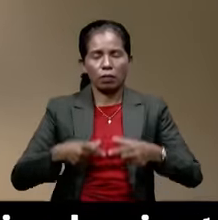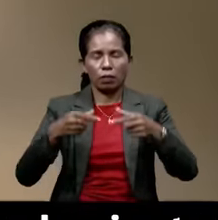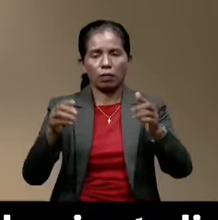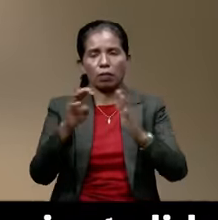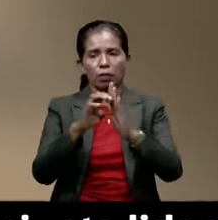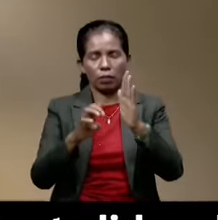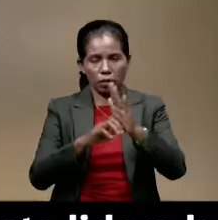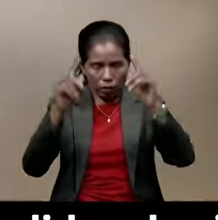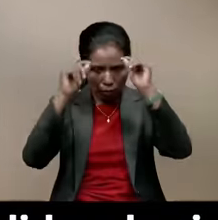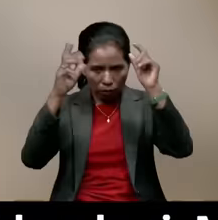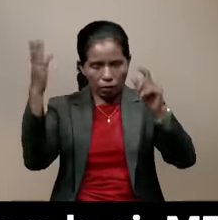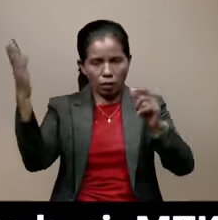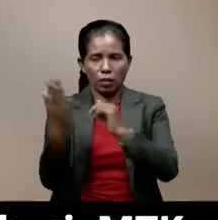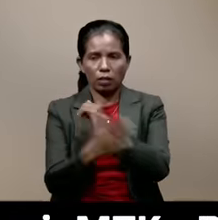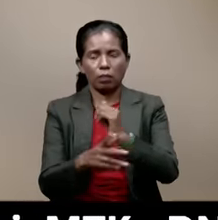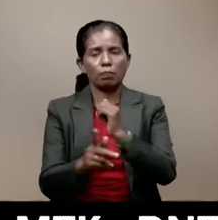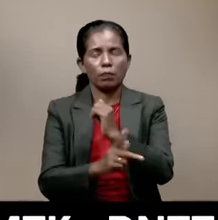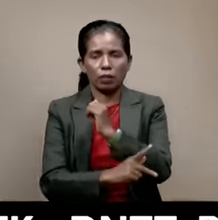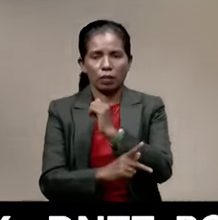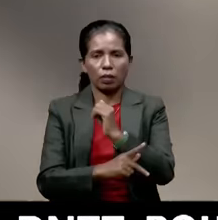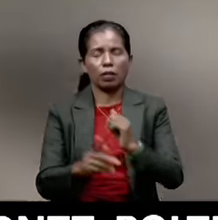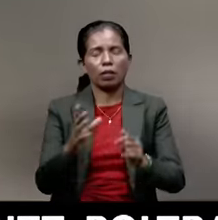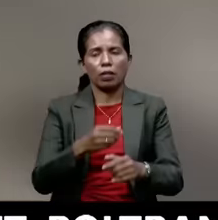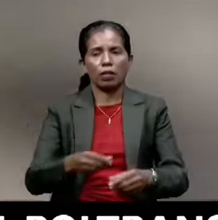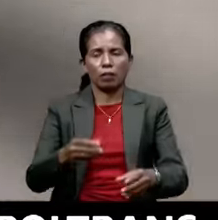embaixada Timor Leste y a Portugal o de correna ho familia tu